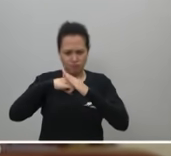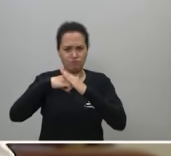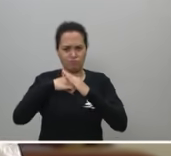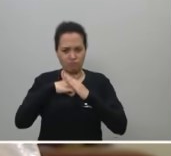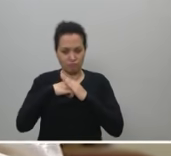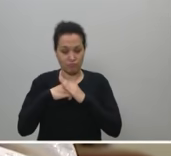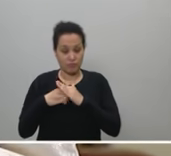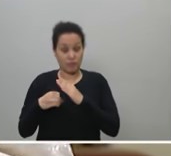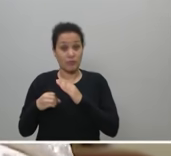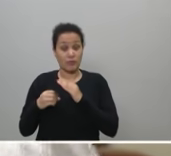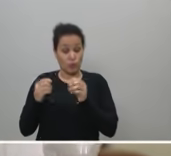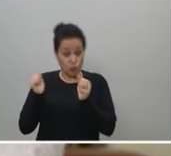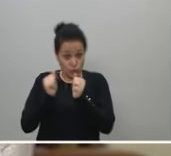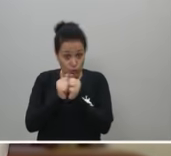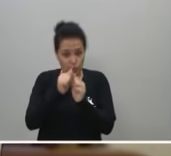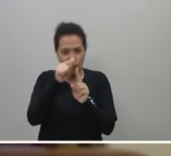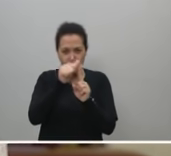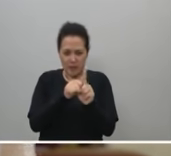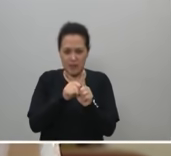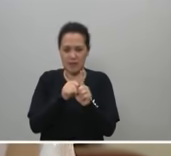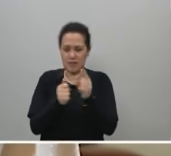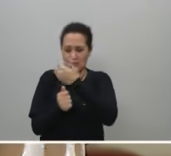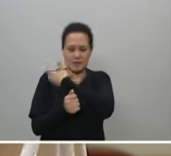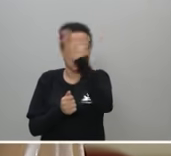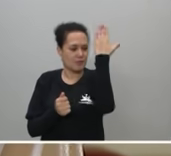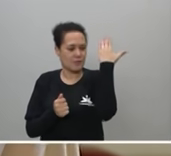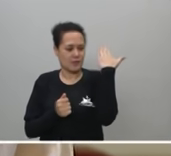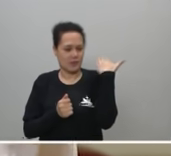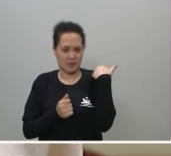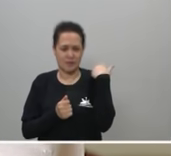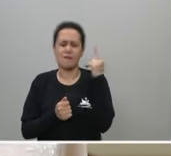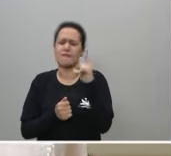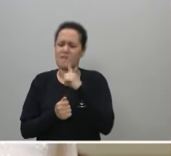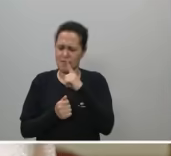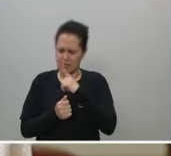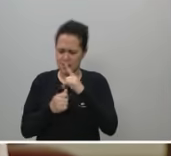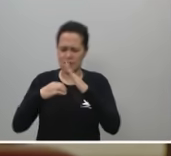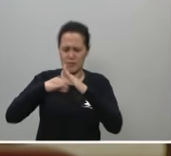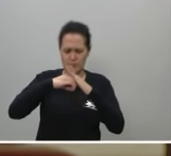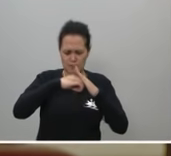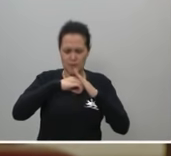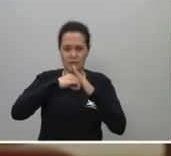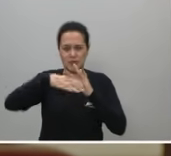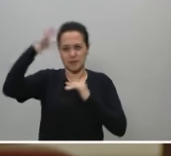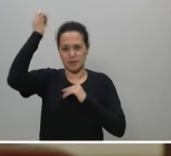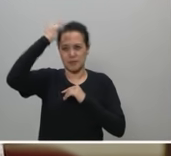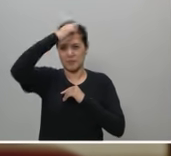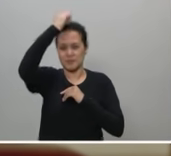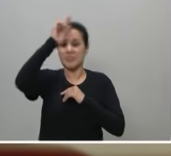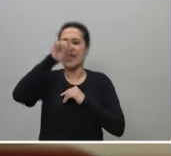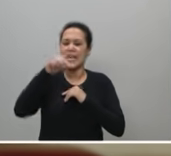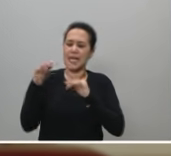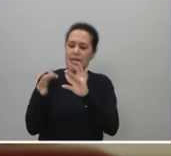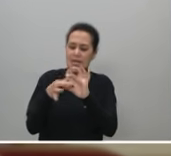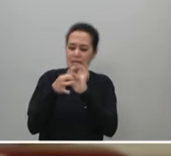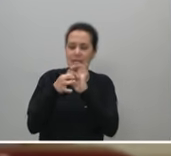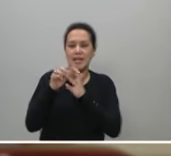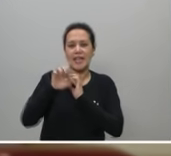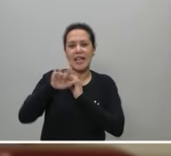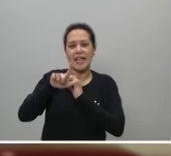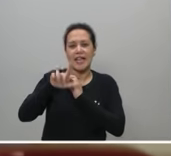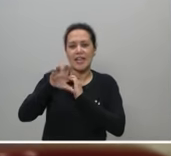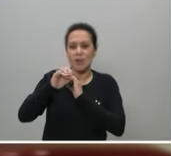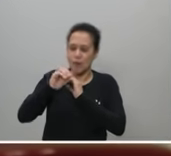a partir de sexta-feira, é aquele que nos mantém como elo com Deus. O que é que, diria assim, o que